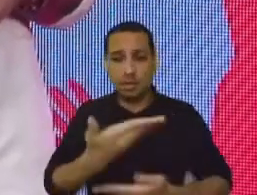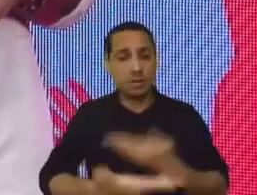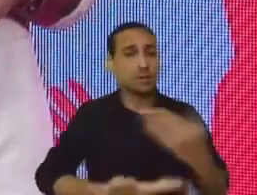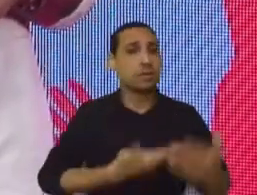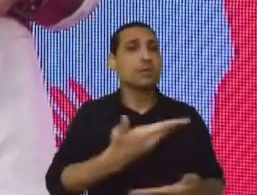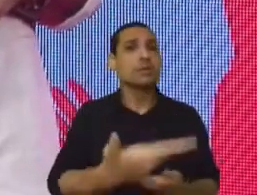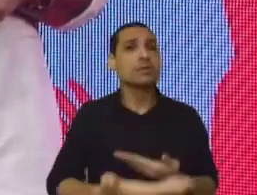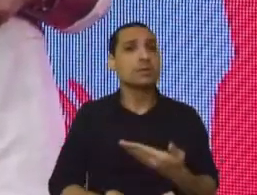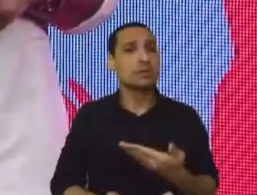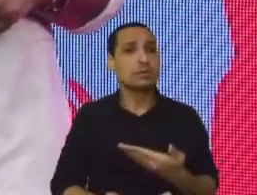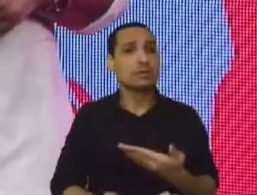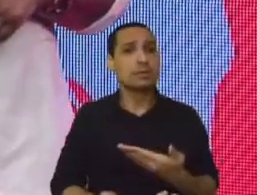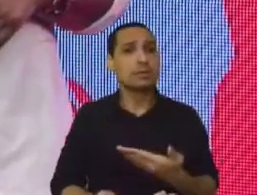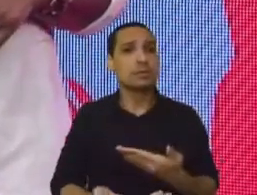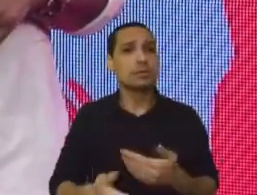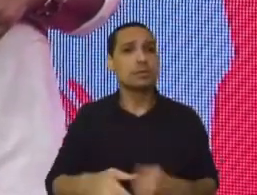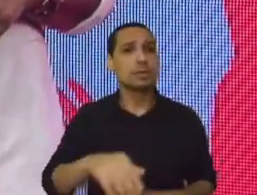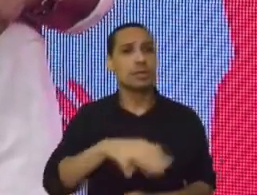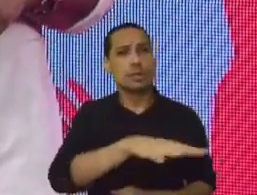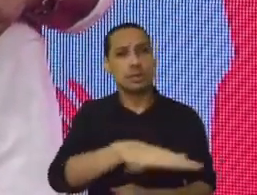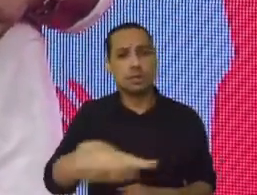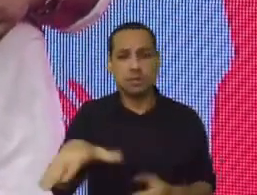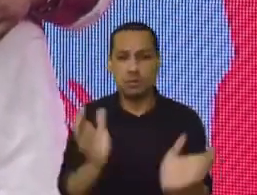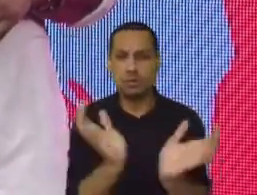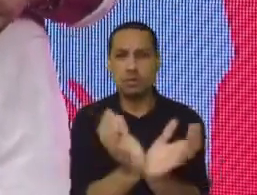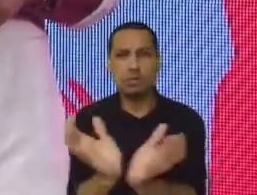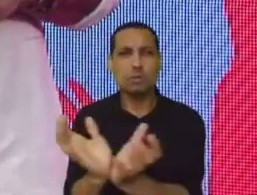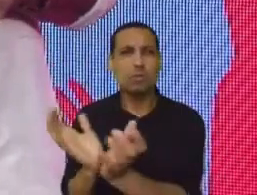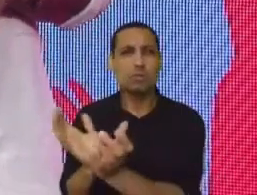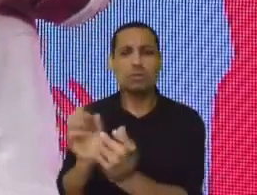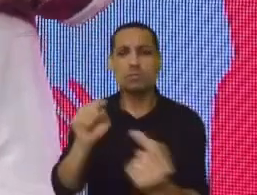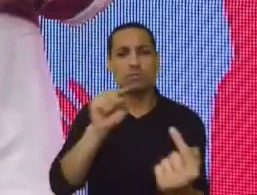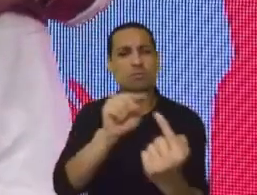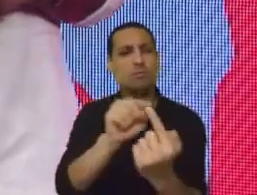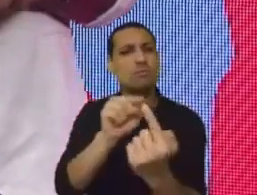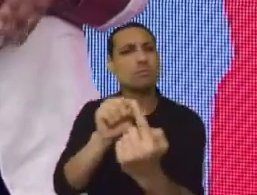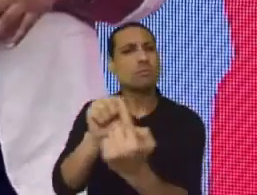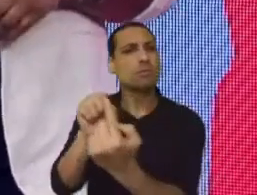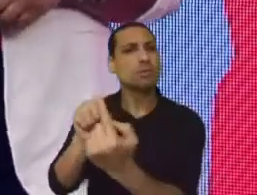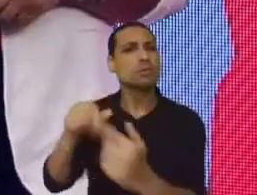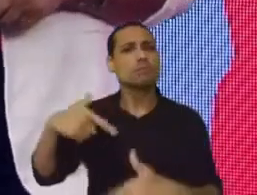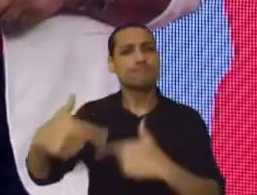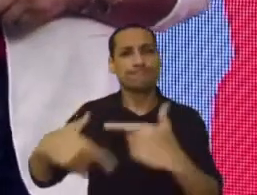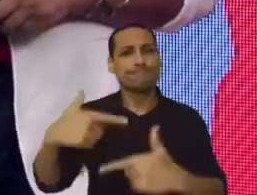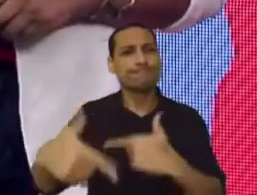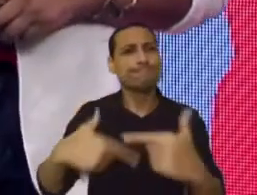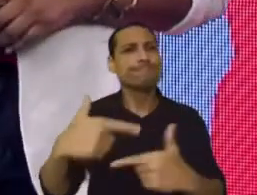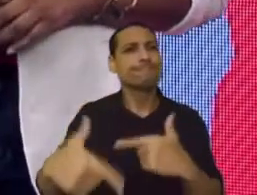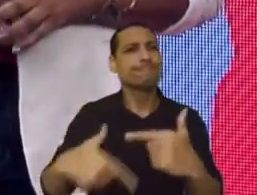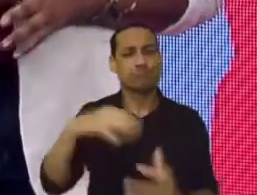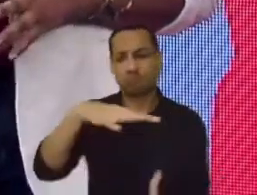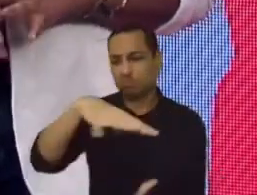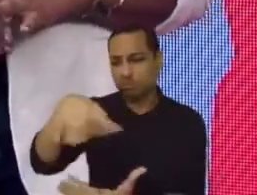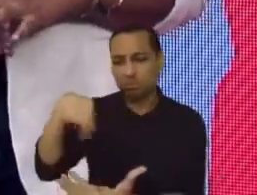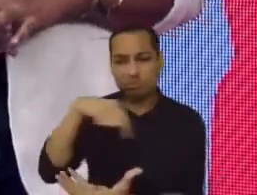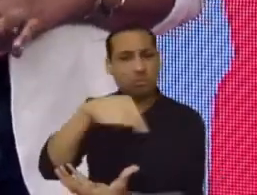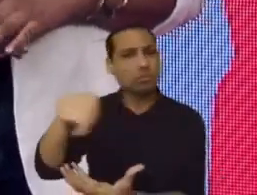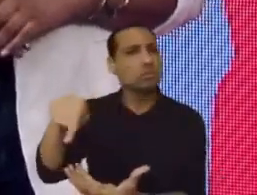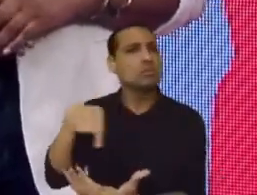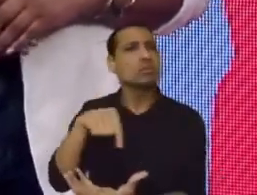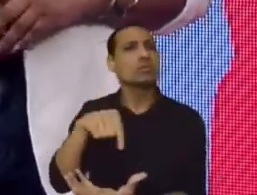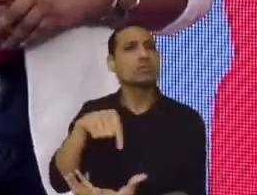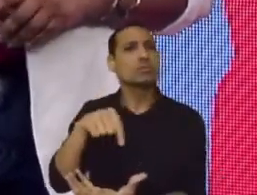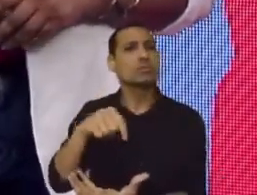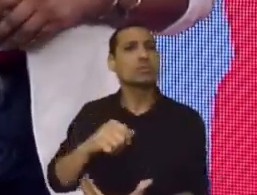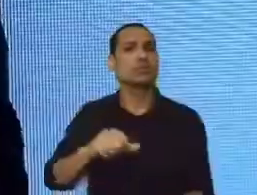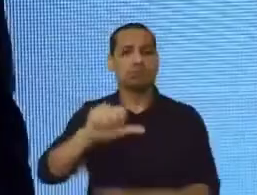classe trabalhadora do Brasil, da América Latina e do mundo. Nosso orgulho e gratidão por tê-los nessa caminhada. Ouviremos